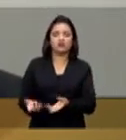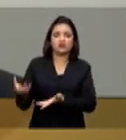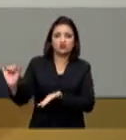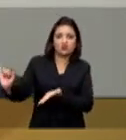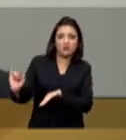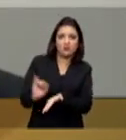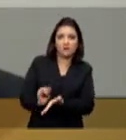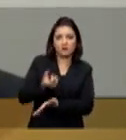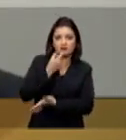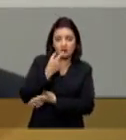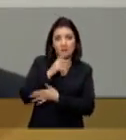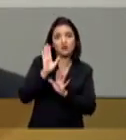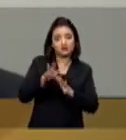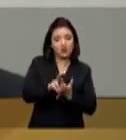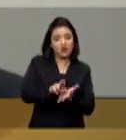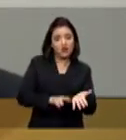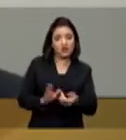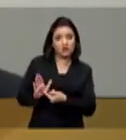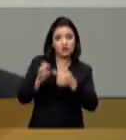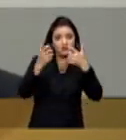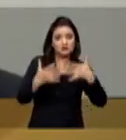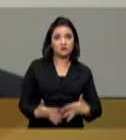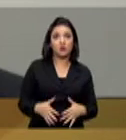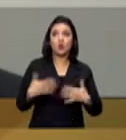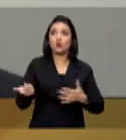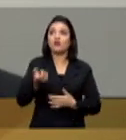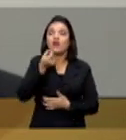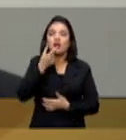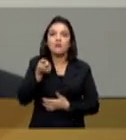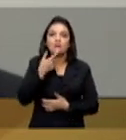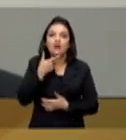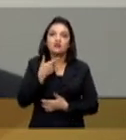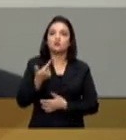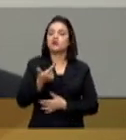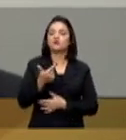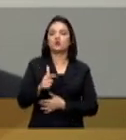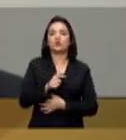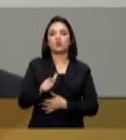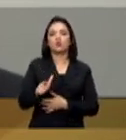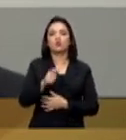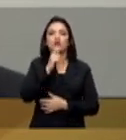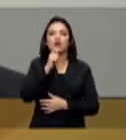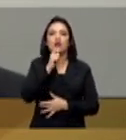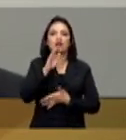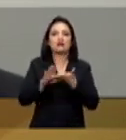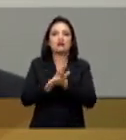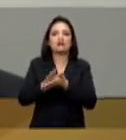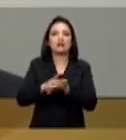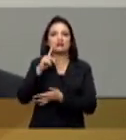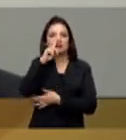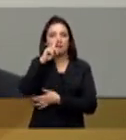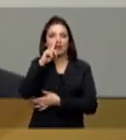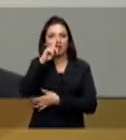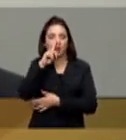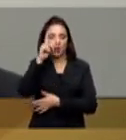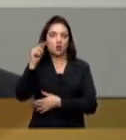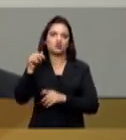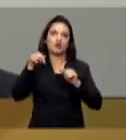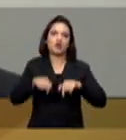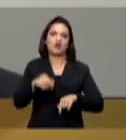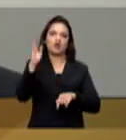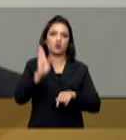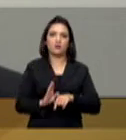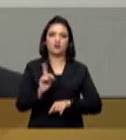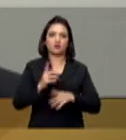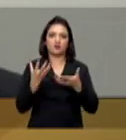eminente relator em seu voto, para casos de medicamentos que não possuem substâncias entorpecentes proscritas no Brasil em sua